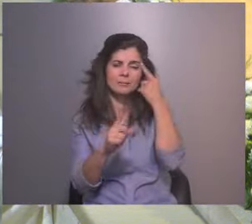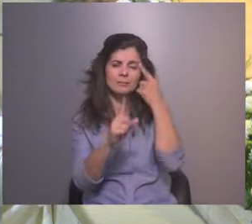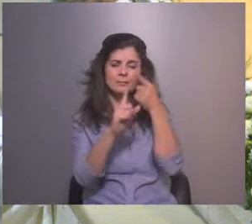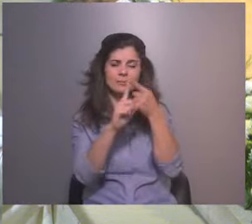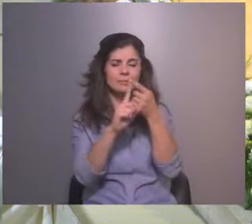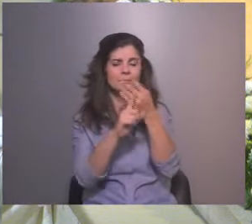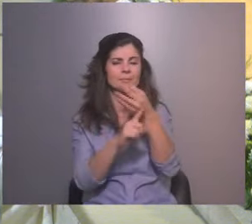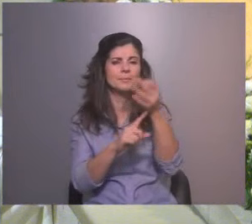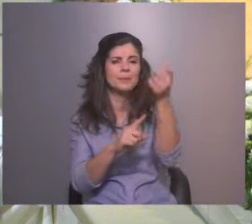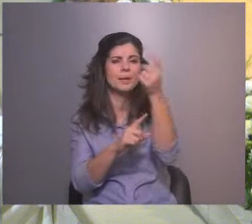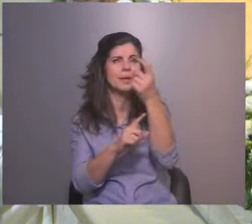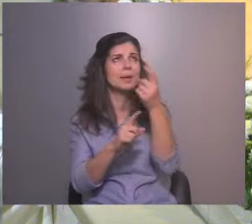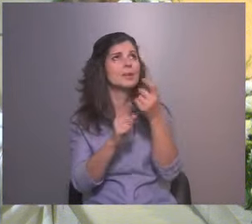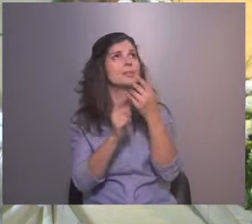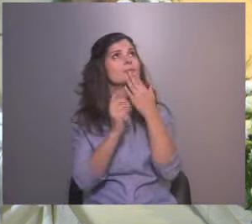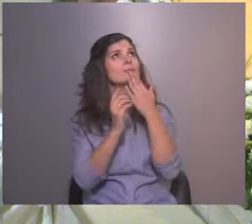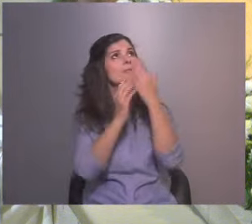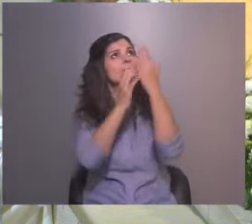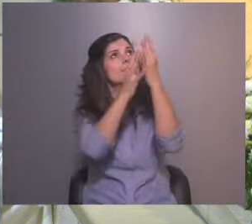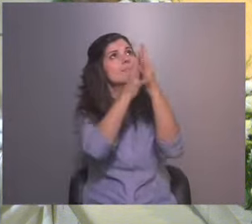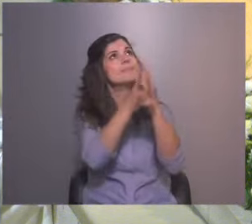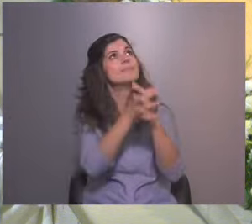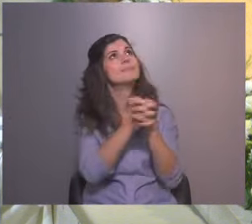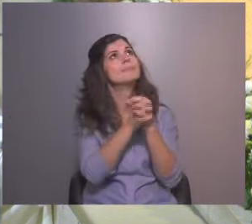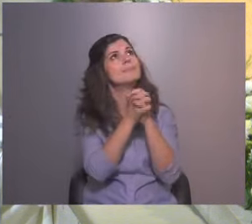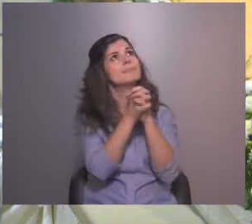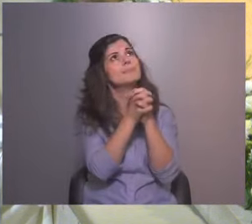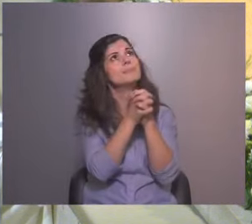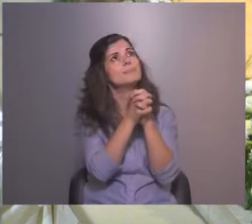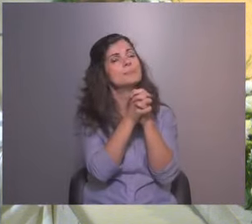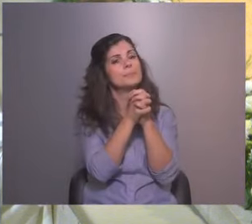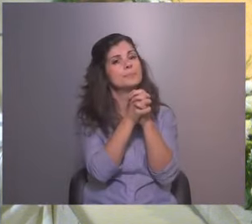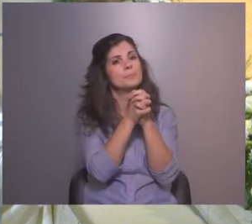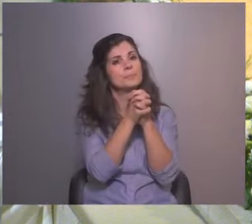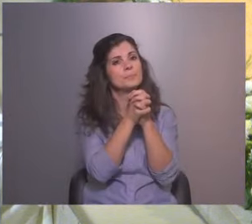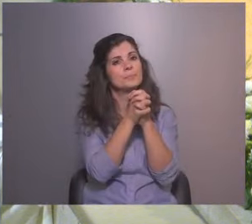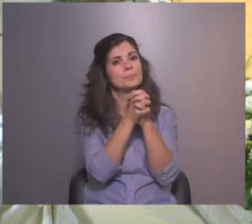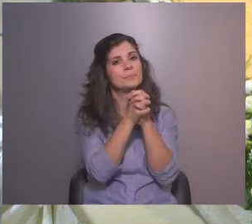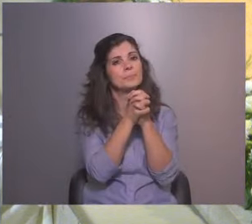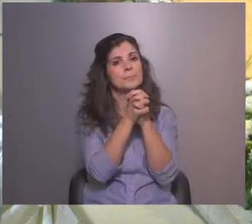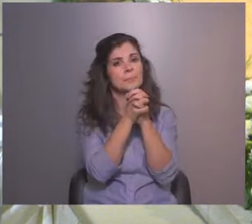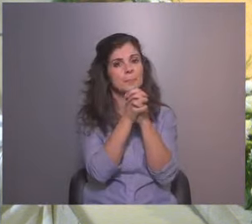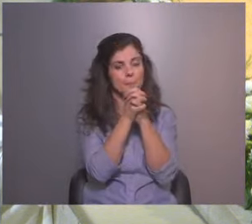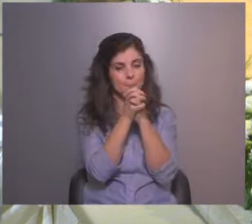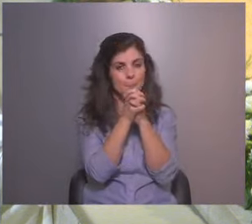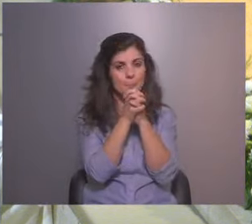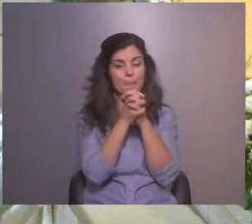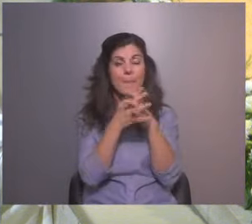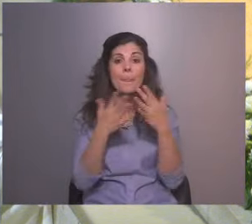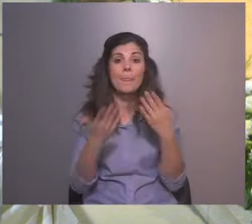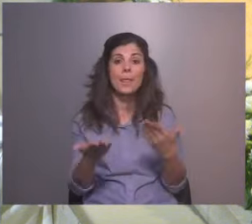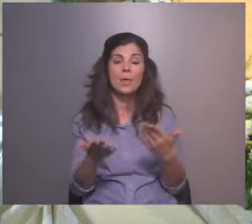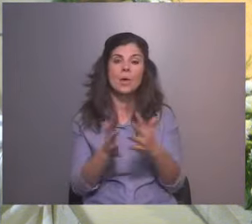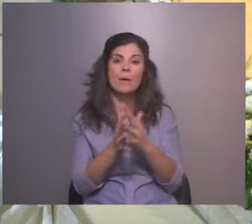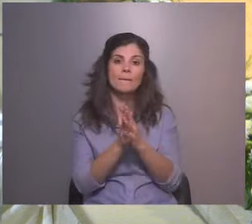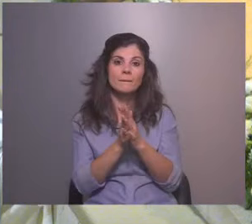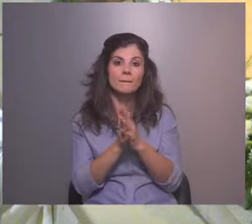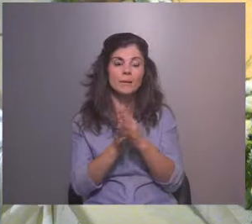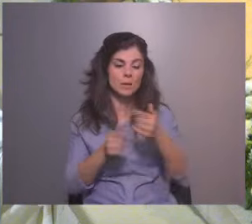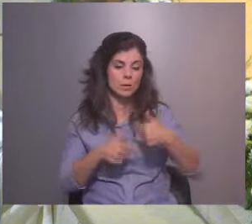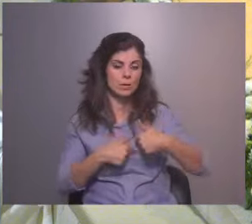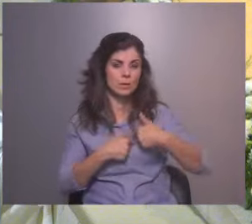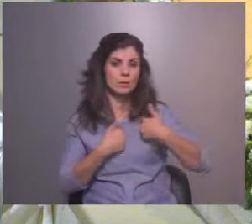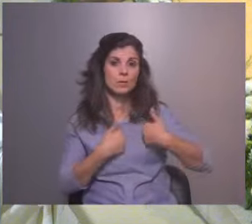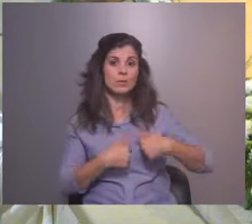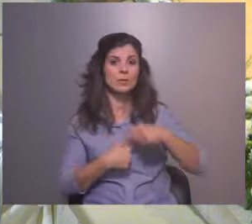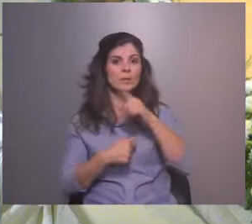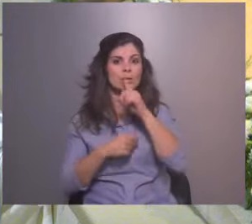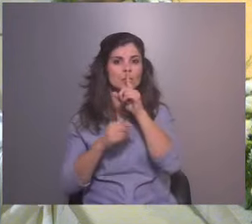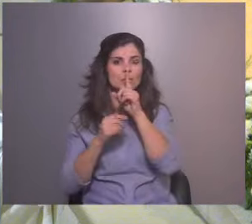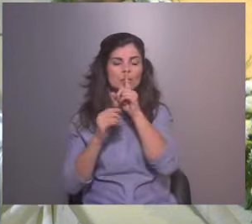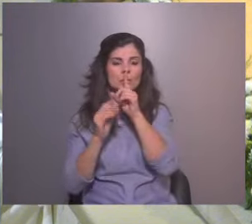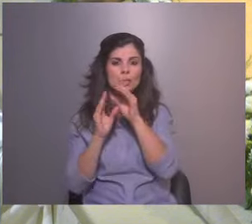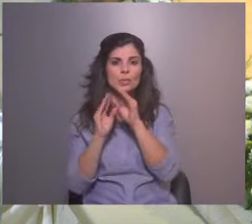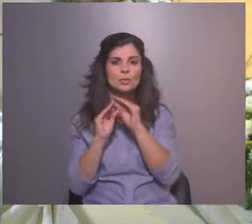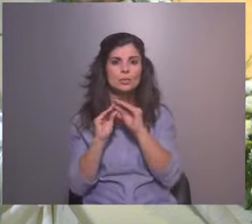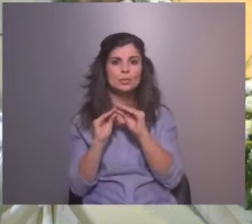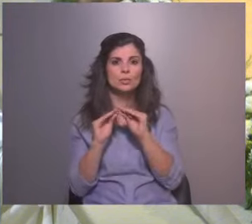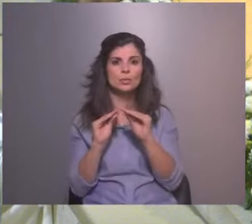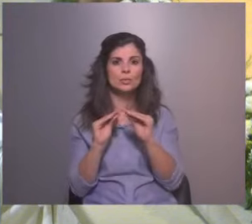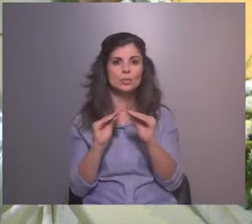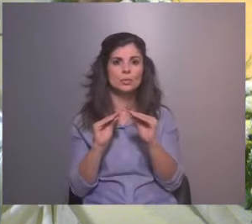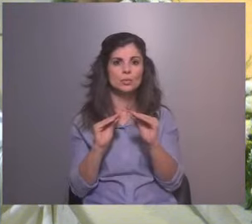Neste lugar em que nos encontramos, na Cova da Iria, há mais de 100